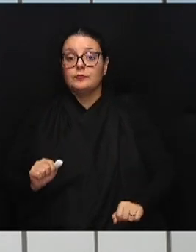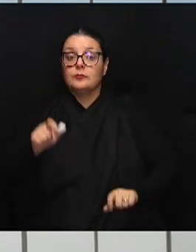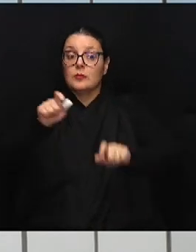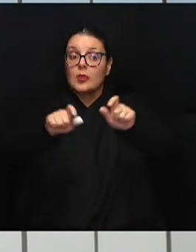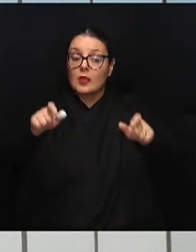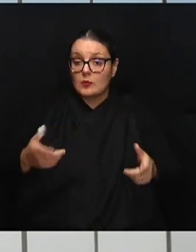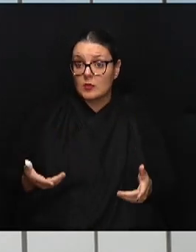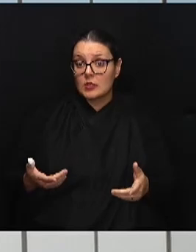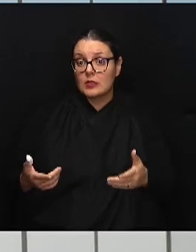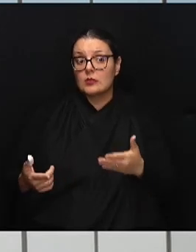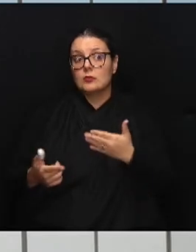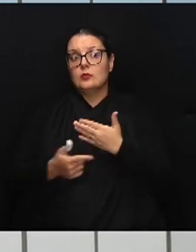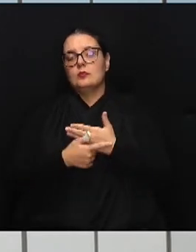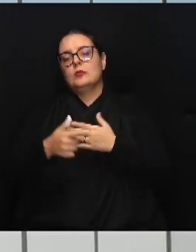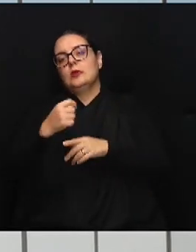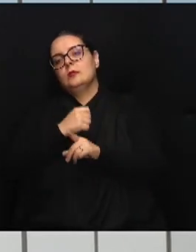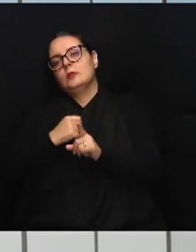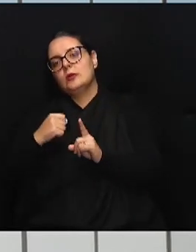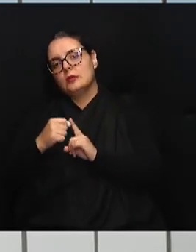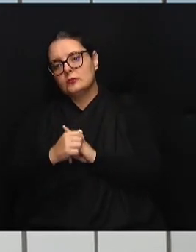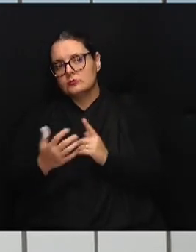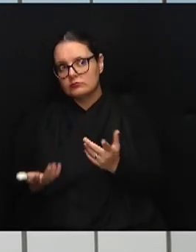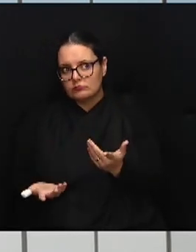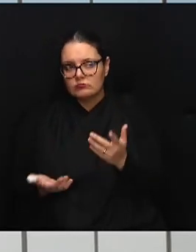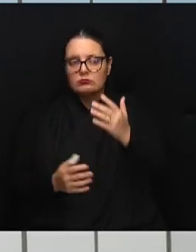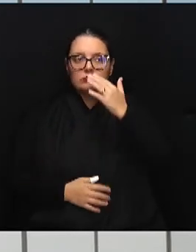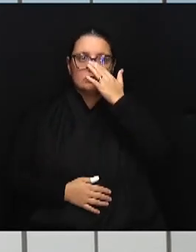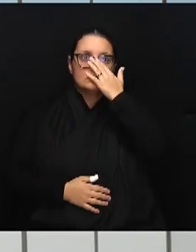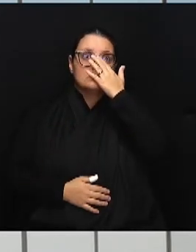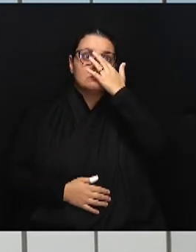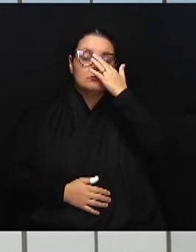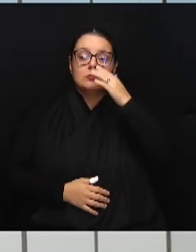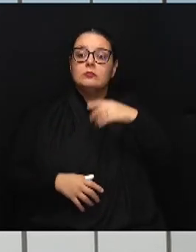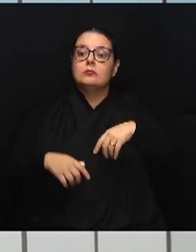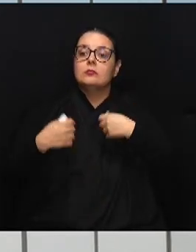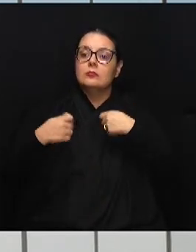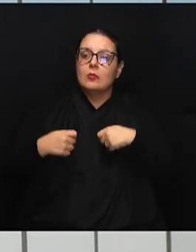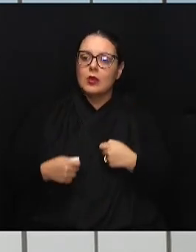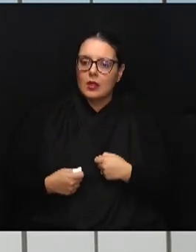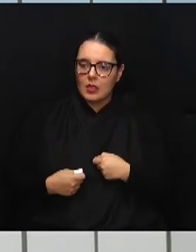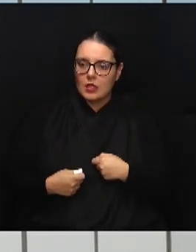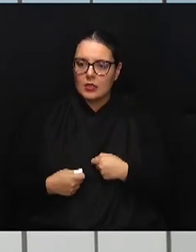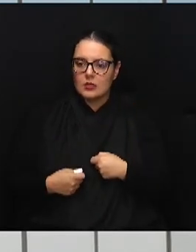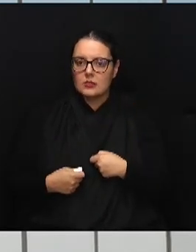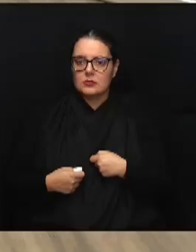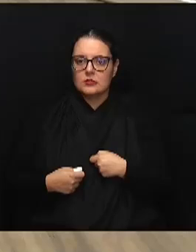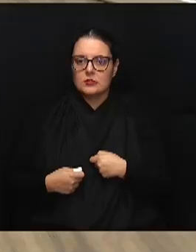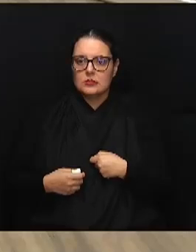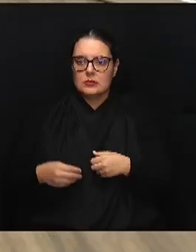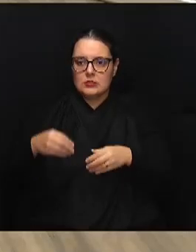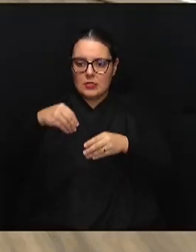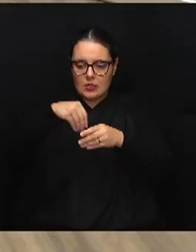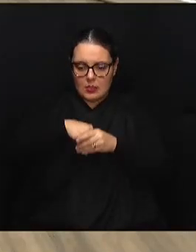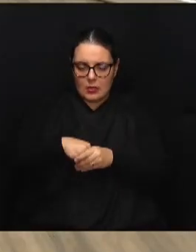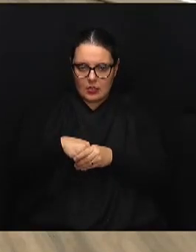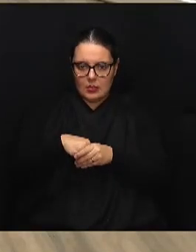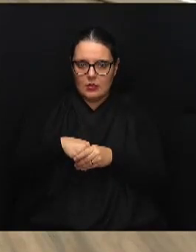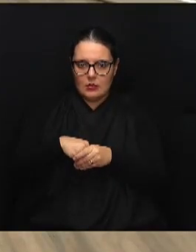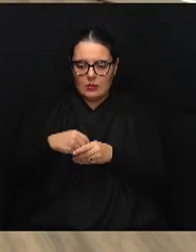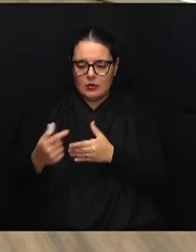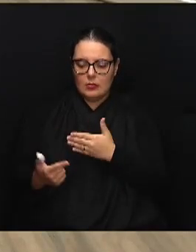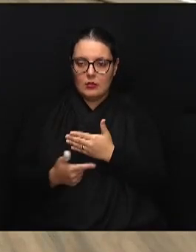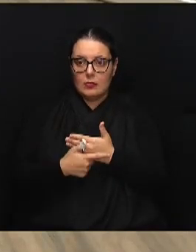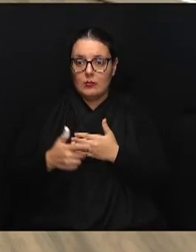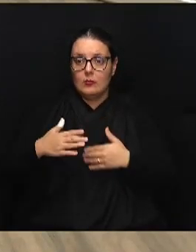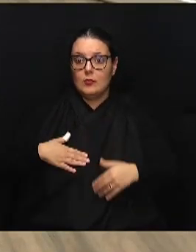dentro de um papel social, elas precisam caber nesse papel social, né? No meu